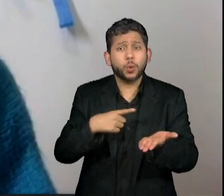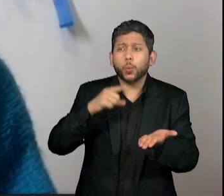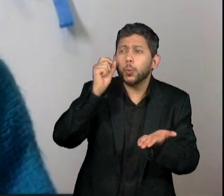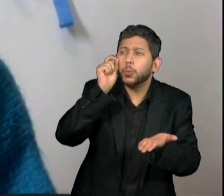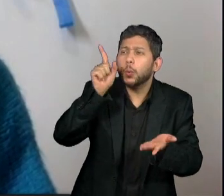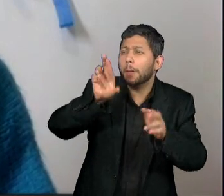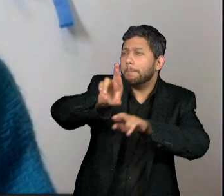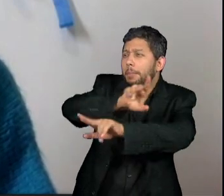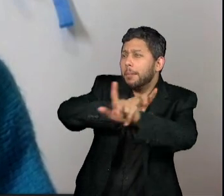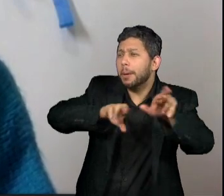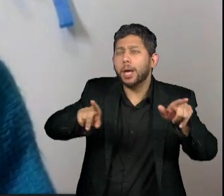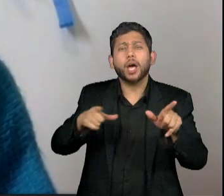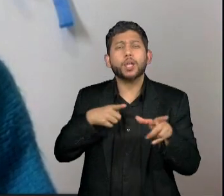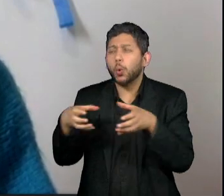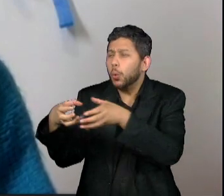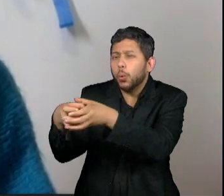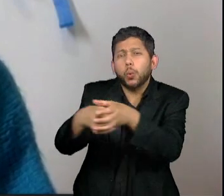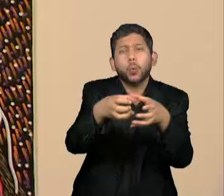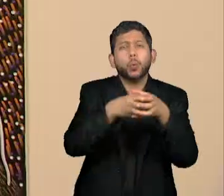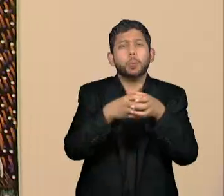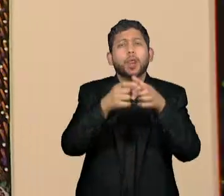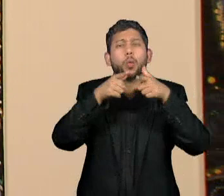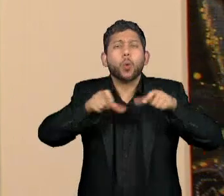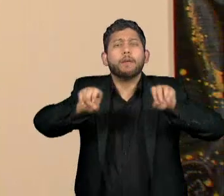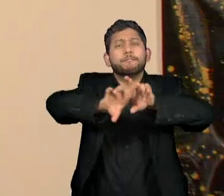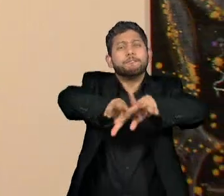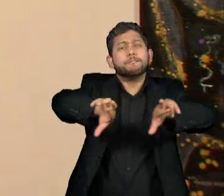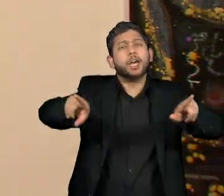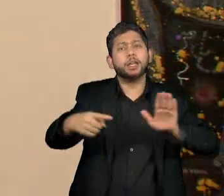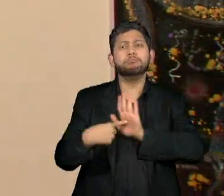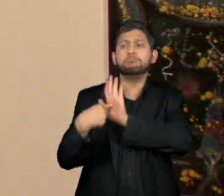produzindo as suas artes em várias linguagens.